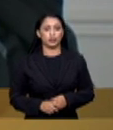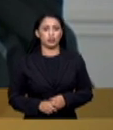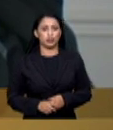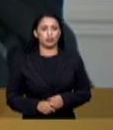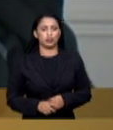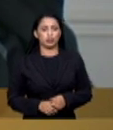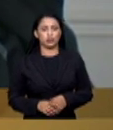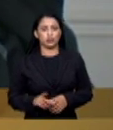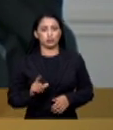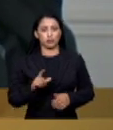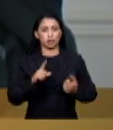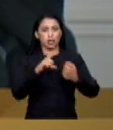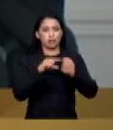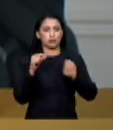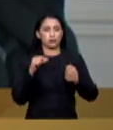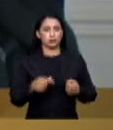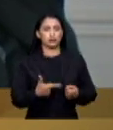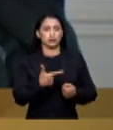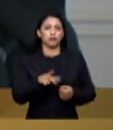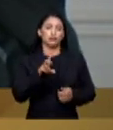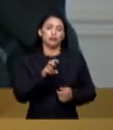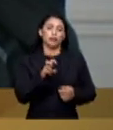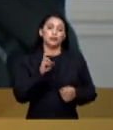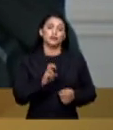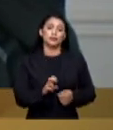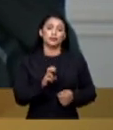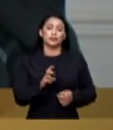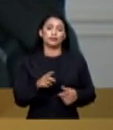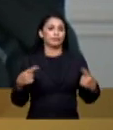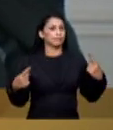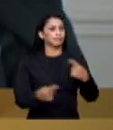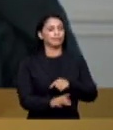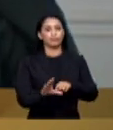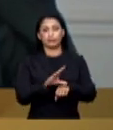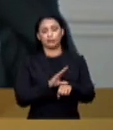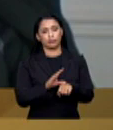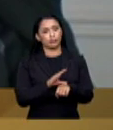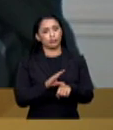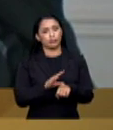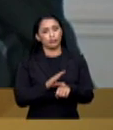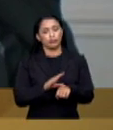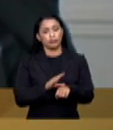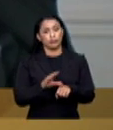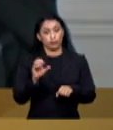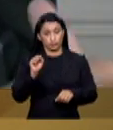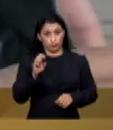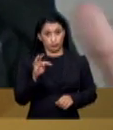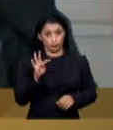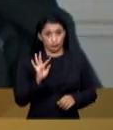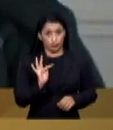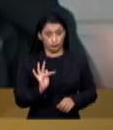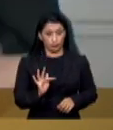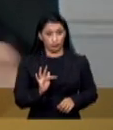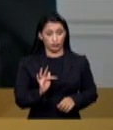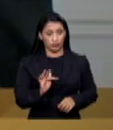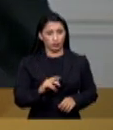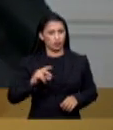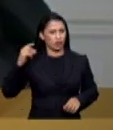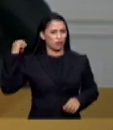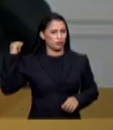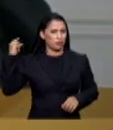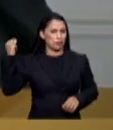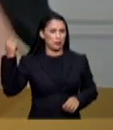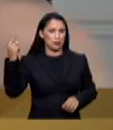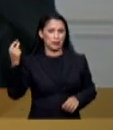enxergo no artigo 25 nenhuma inconstitucionalidade. O Supremo Tribunal Federal, de longa data, já